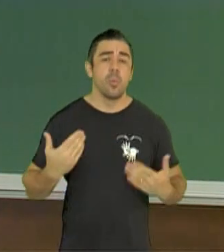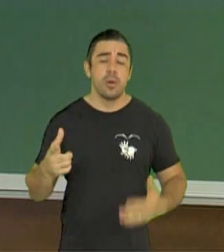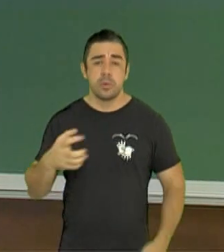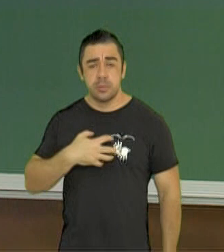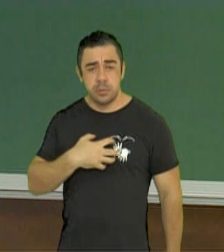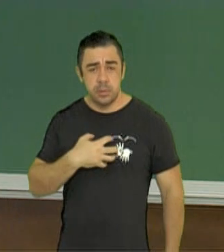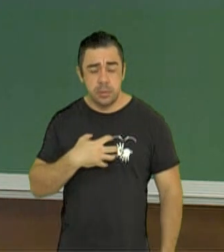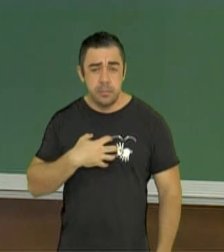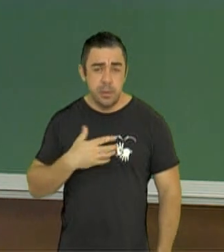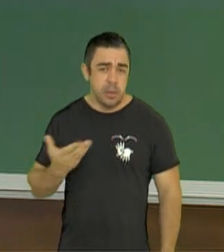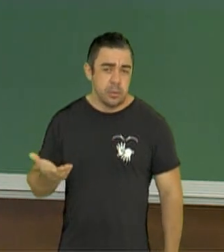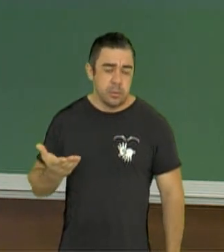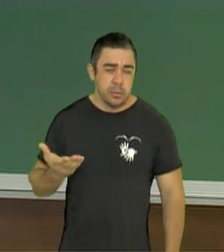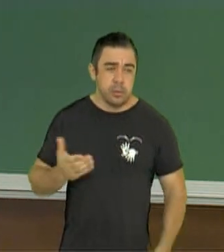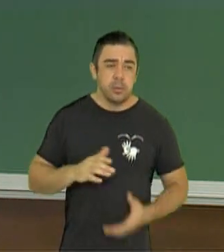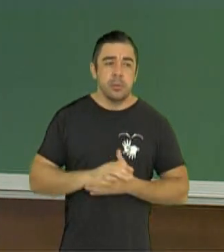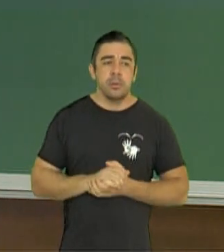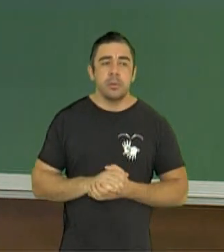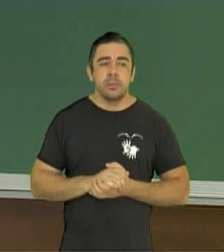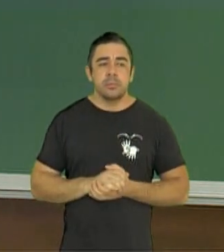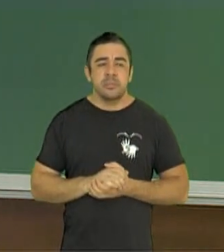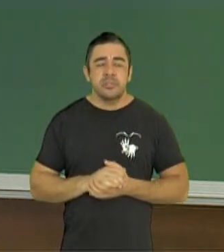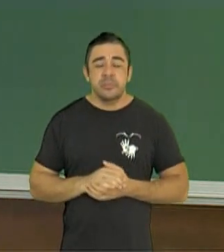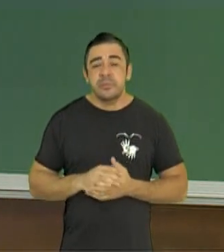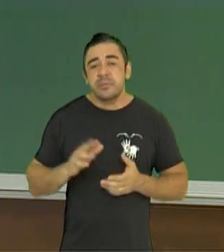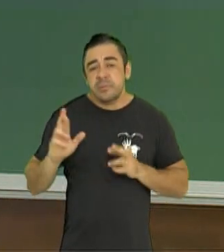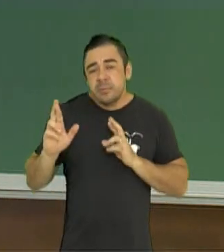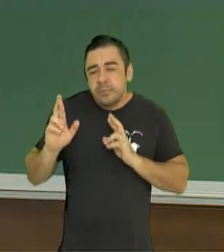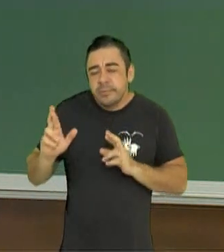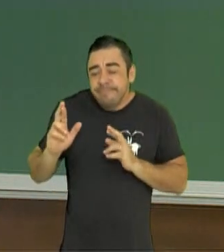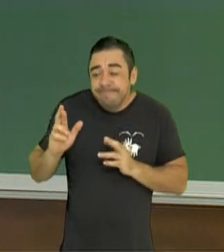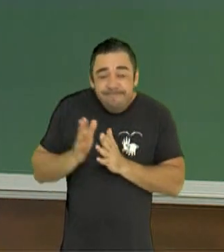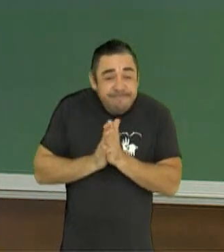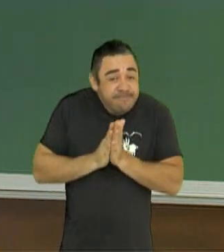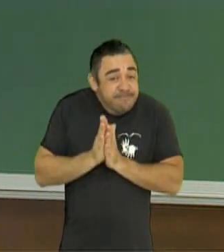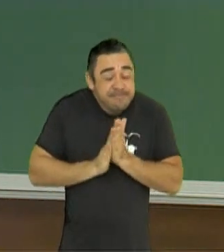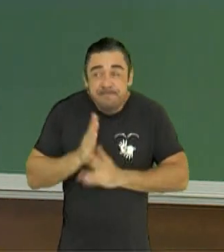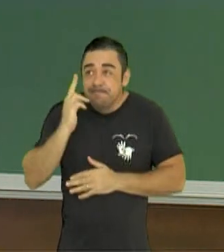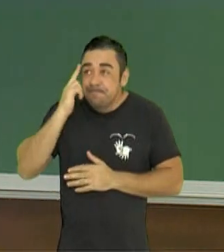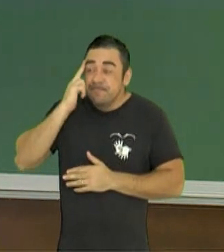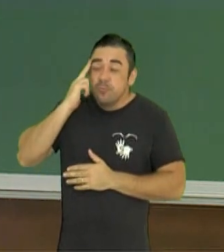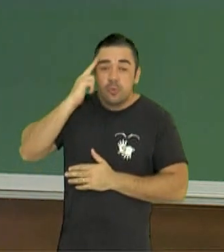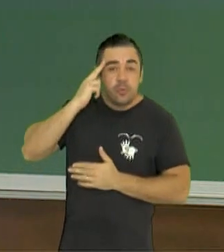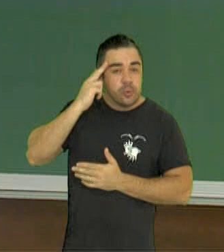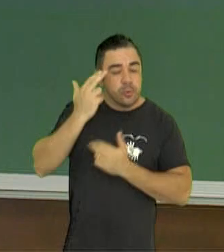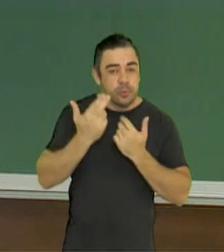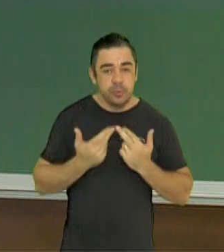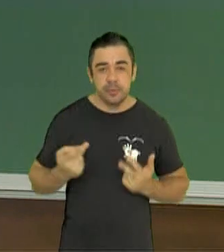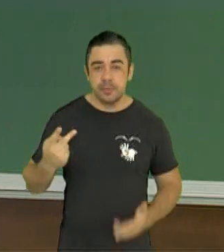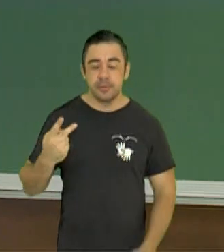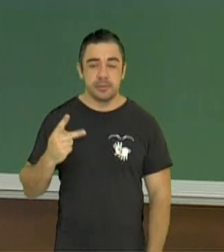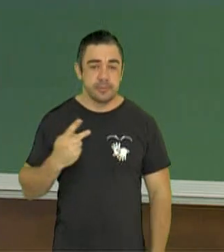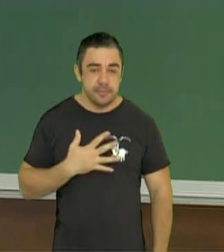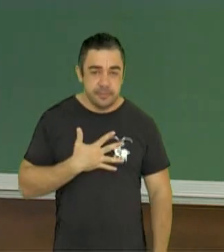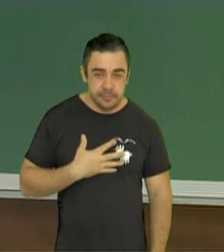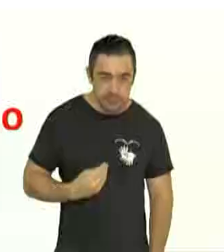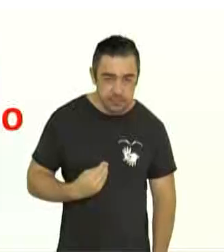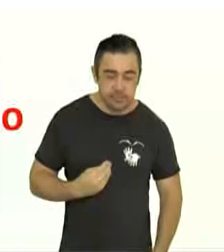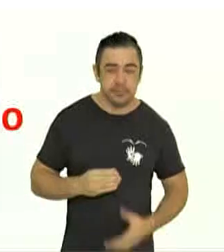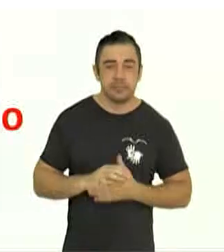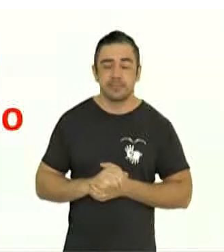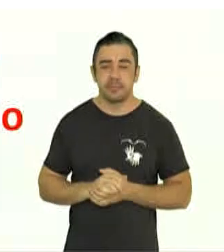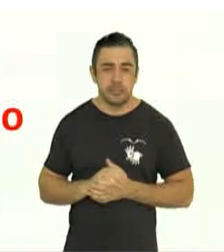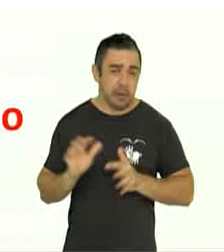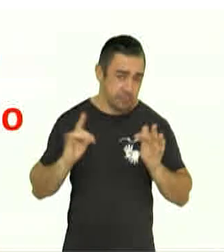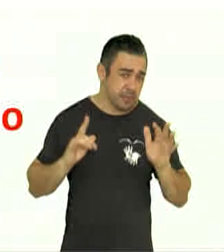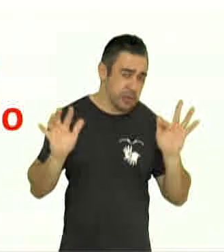que ele tinha em relação à paternidade? Ele estava cheio de expectativas e sonhos em relação ao nascimento do seu primeiro filho, né? Ele